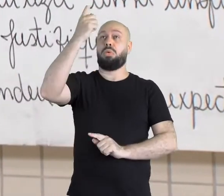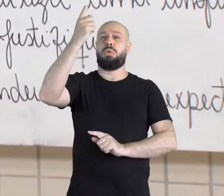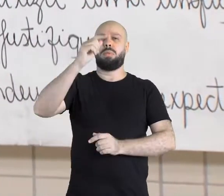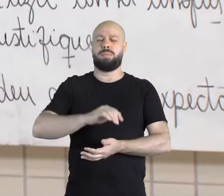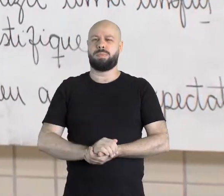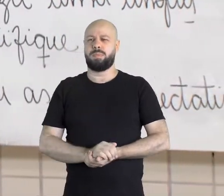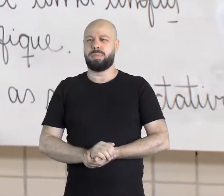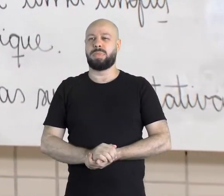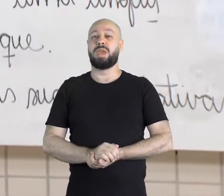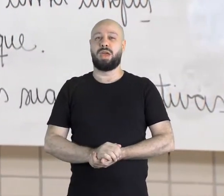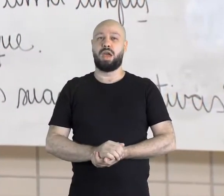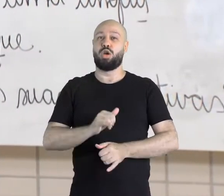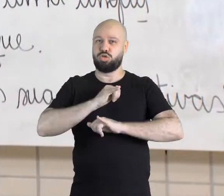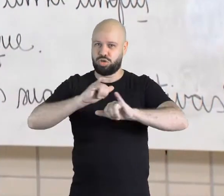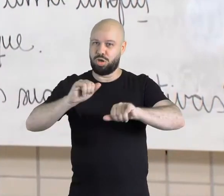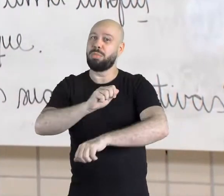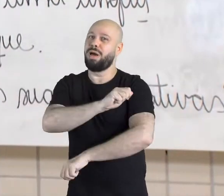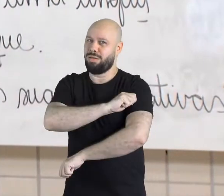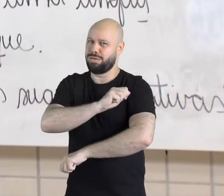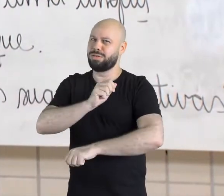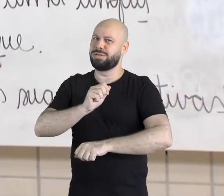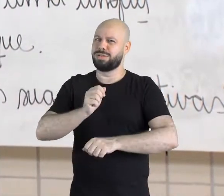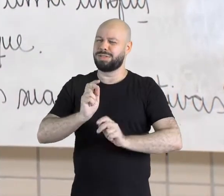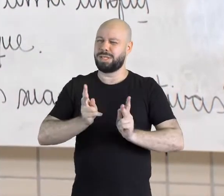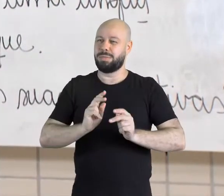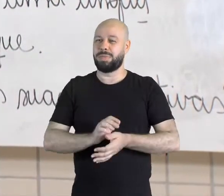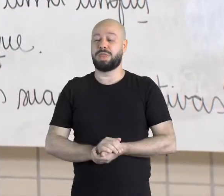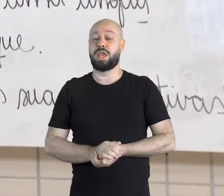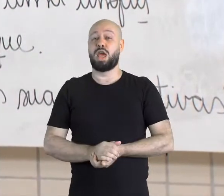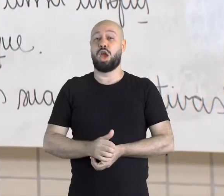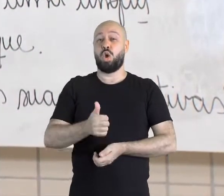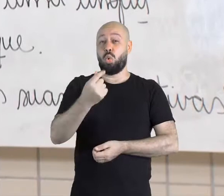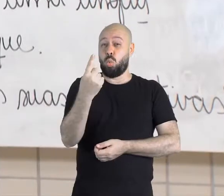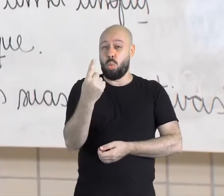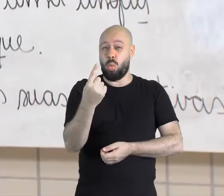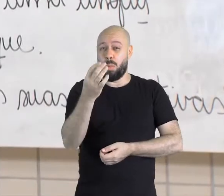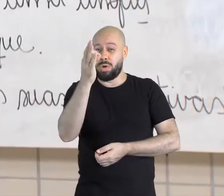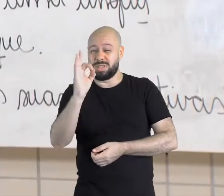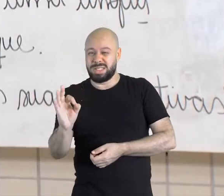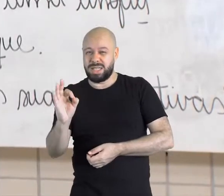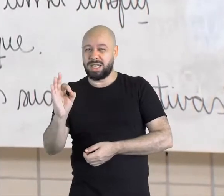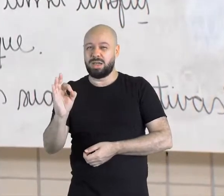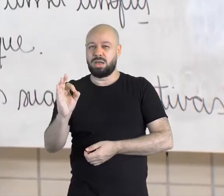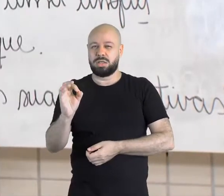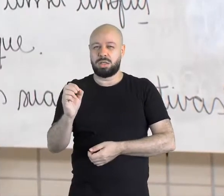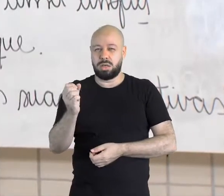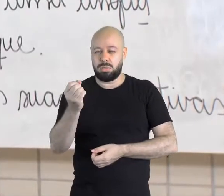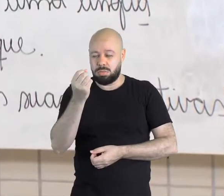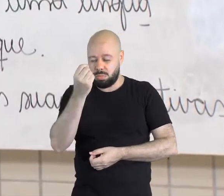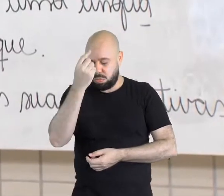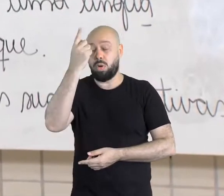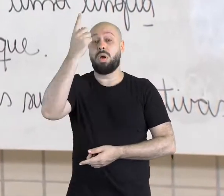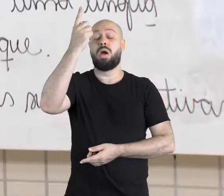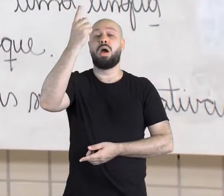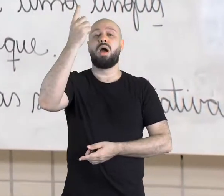Tem até uma frase que um texto é 1% de inspiração e 99%